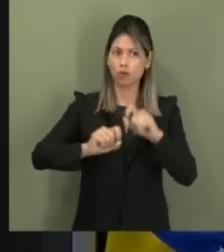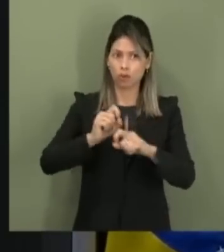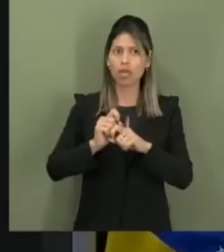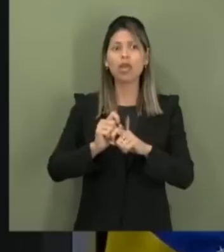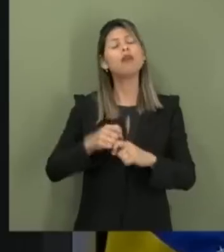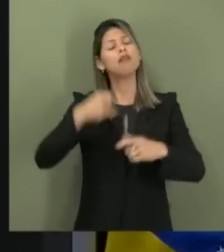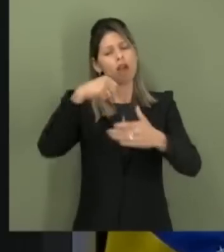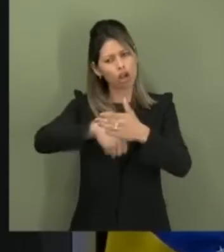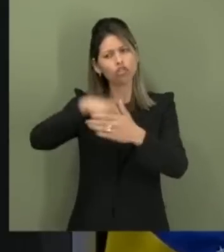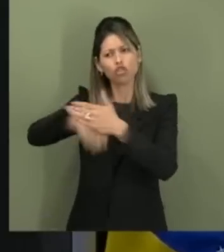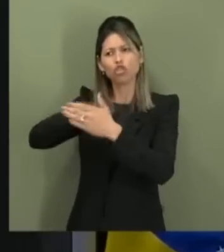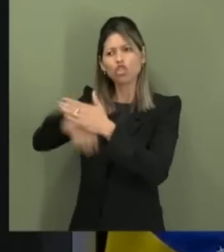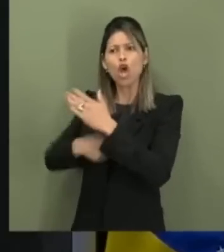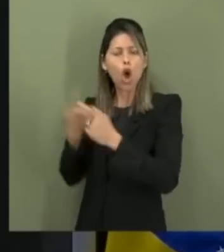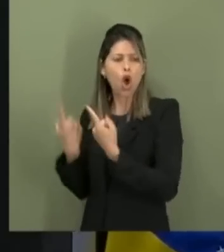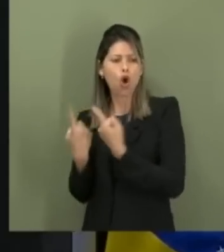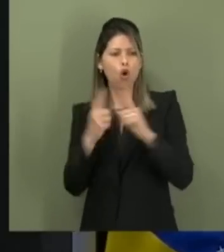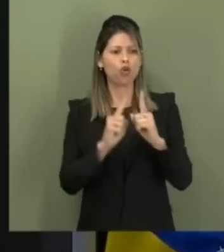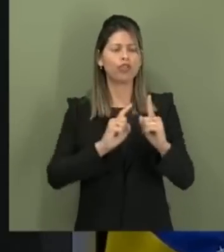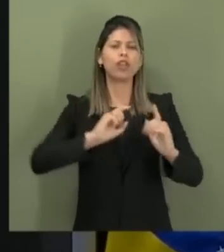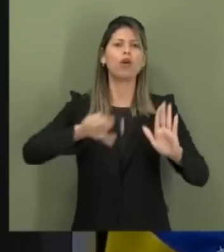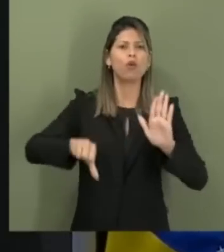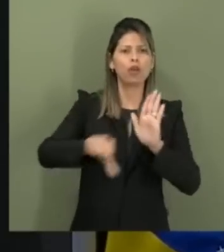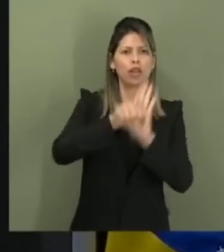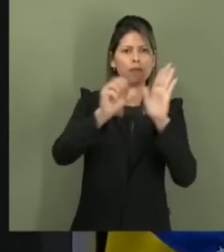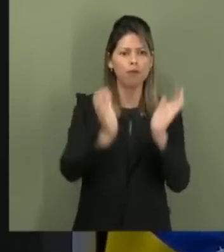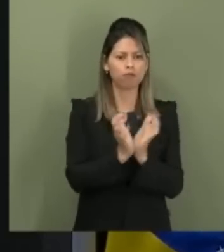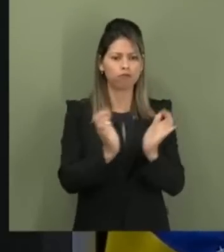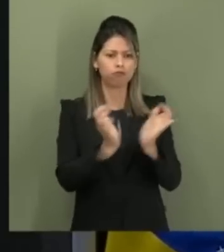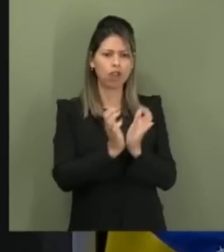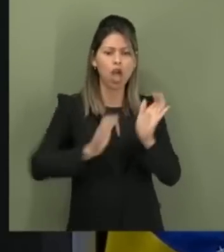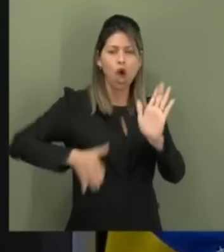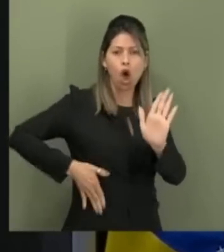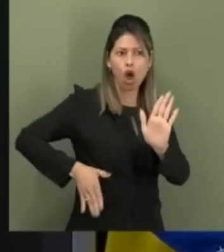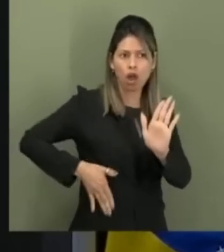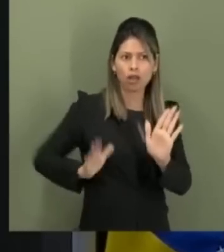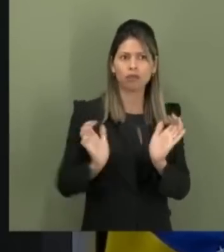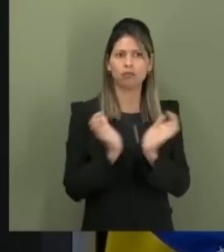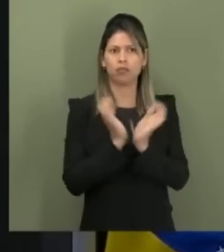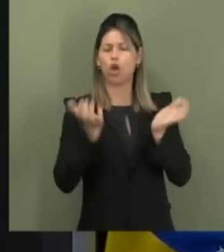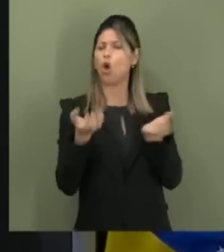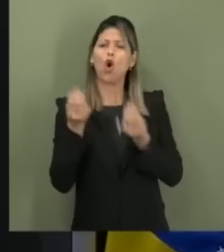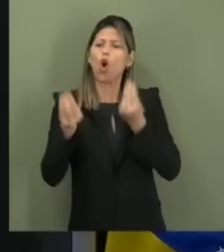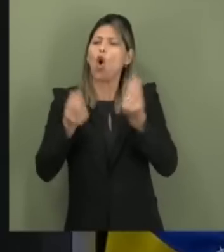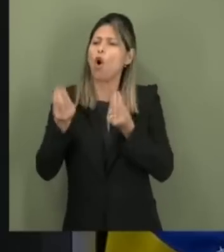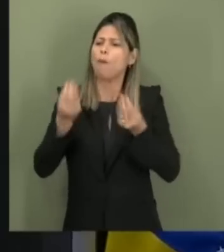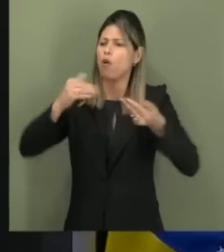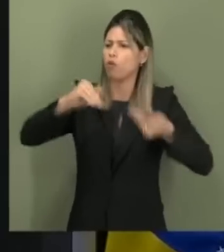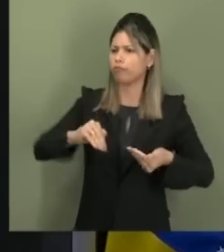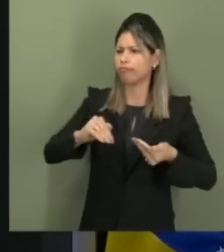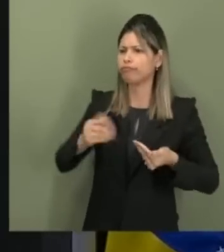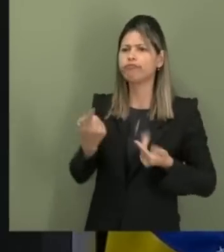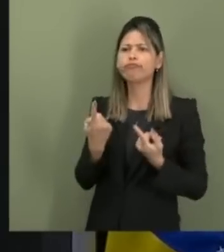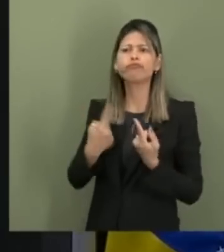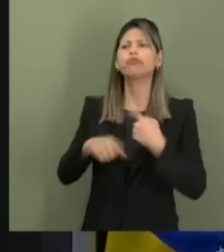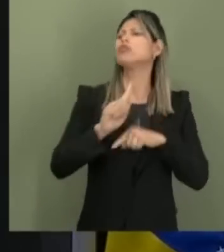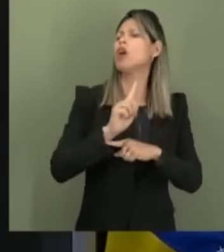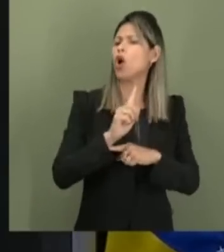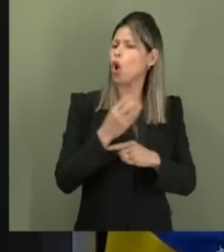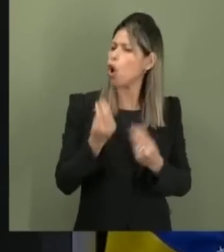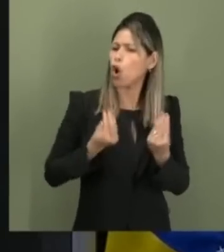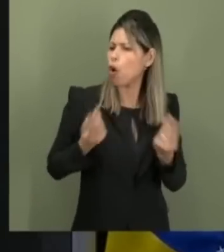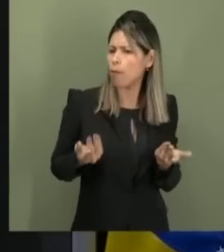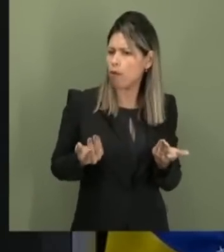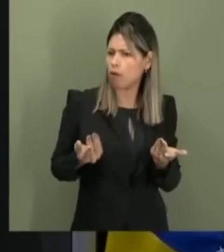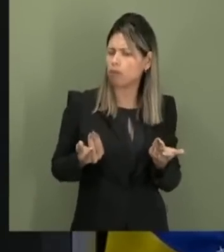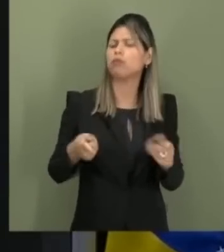organizado. E como deve o Senado e como deve o Congresso reagir, presidente? Com o que ele é